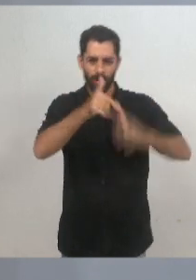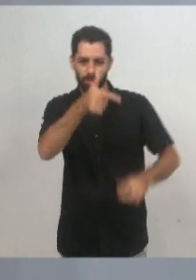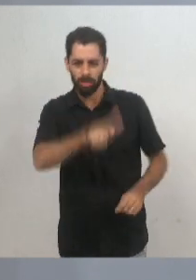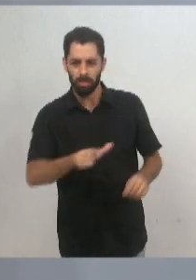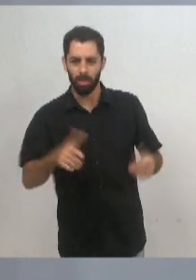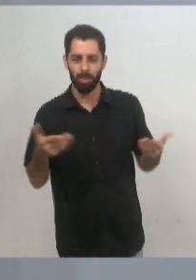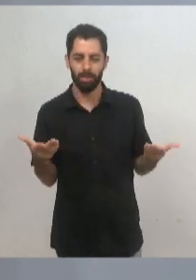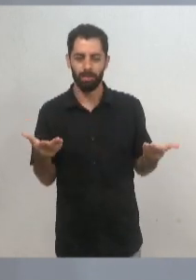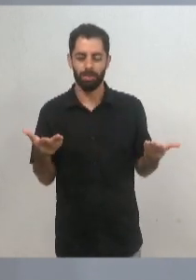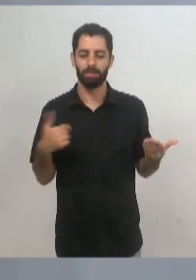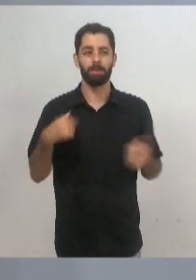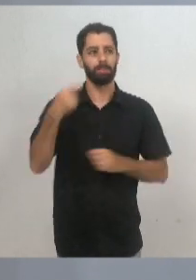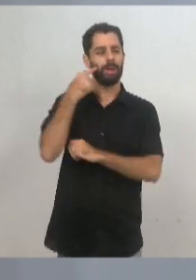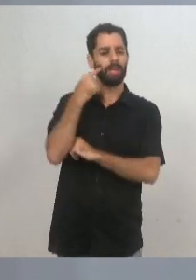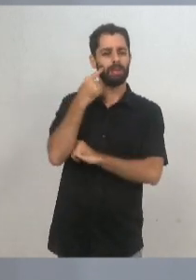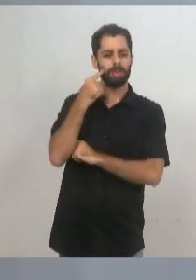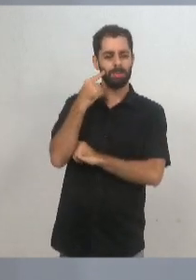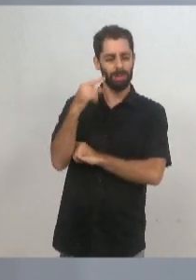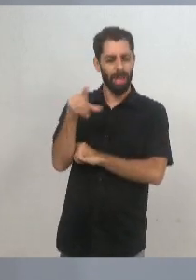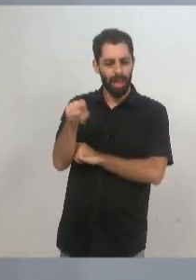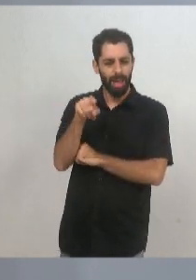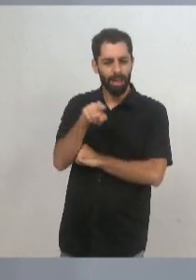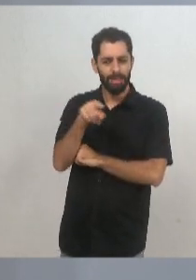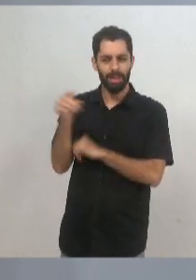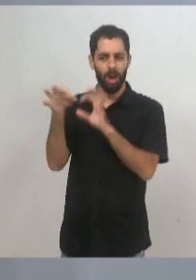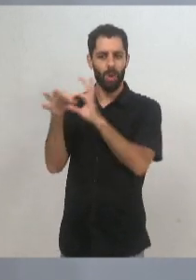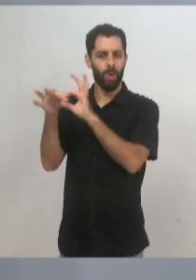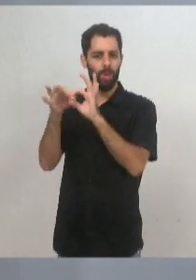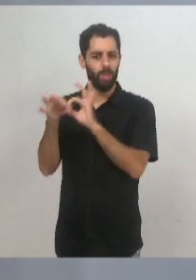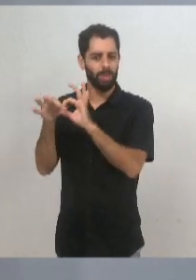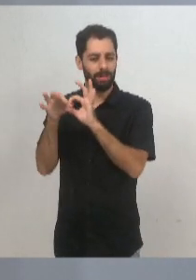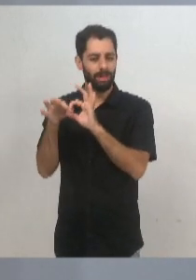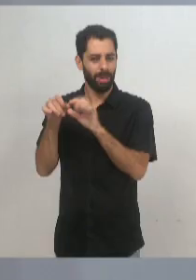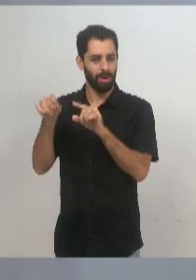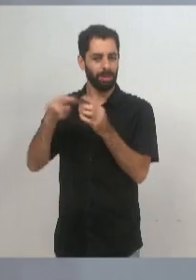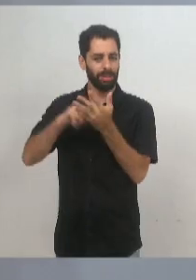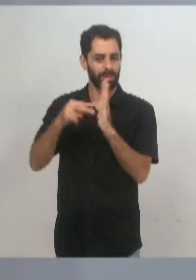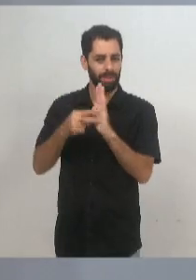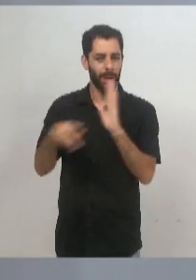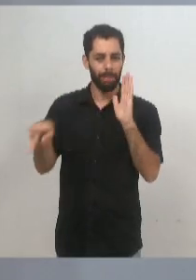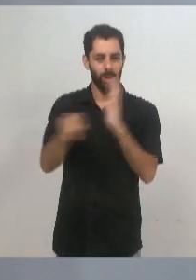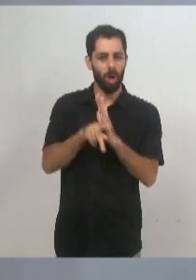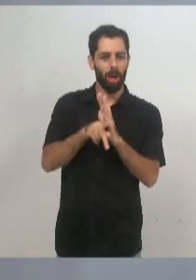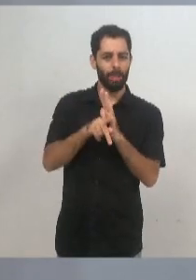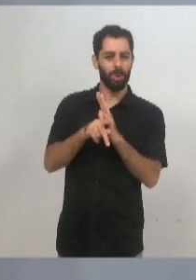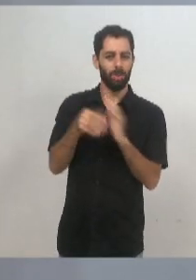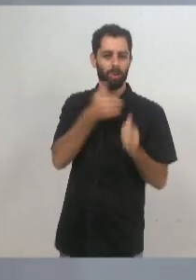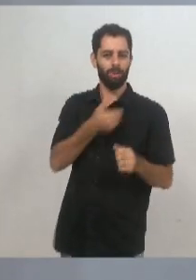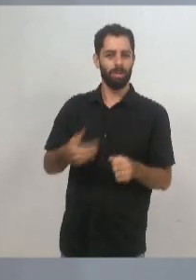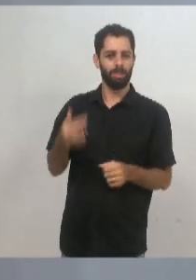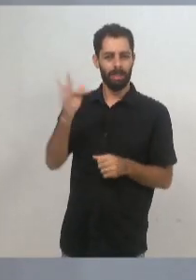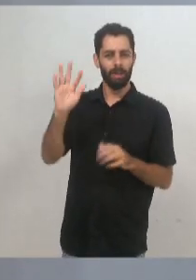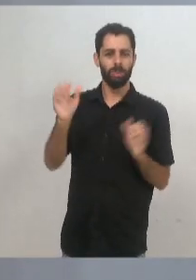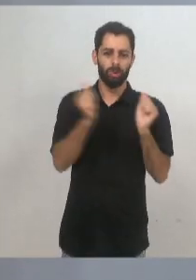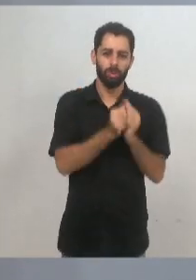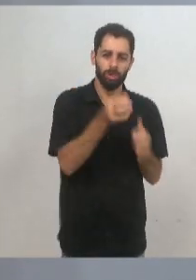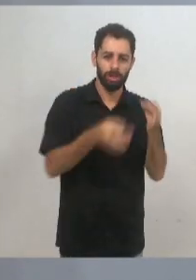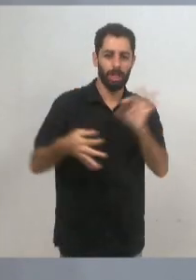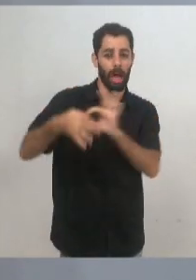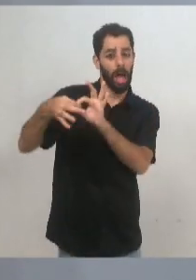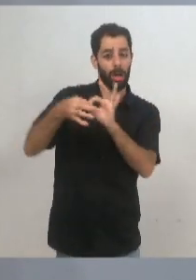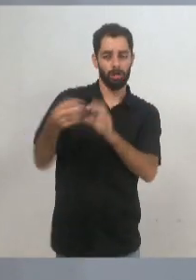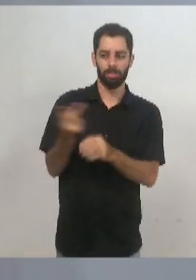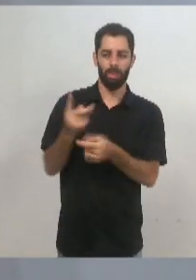reconstrução. E eu me pergunto se essa união, ela era do executivo com o judiciário. Quem